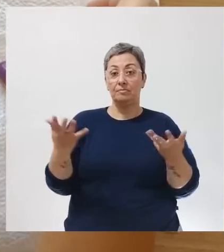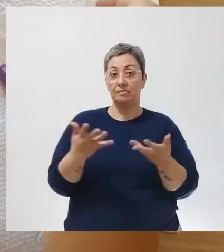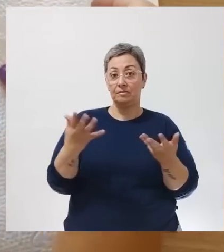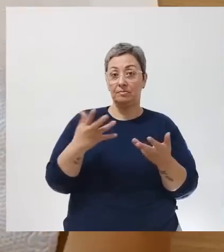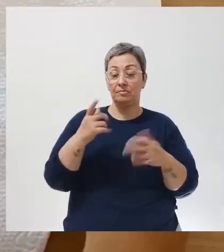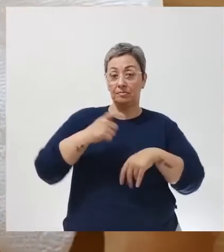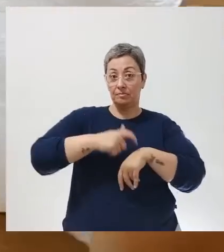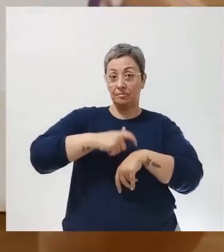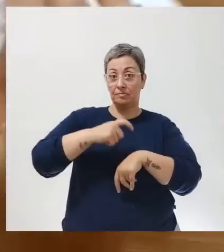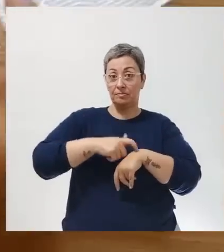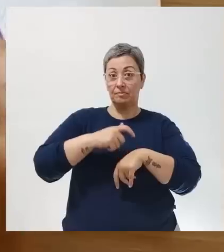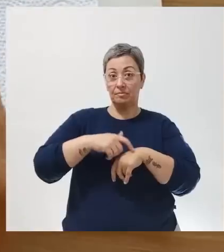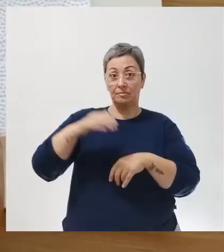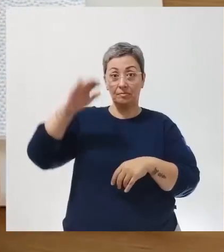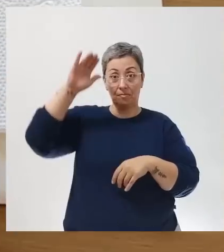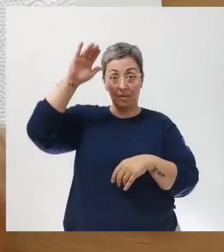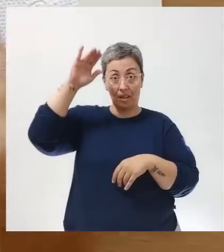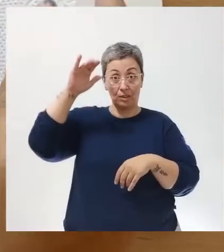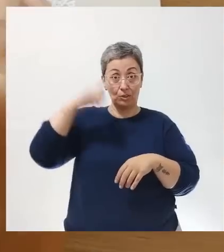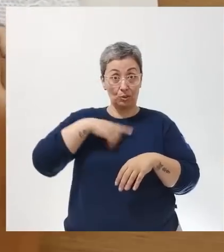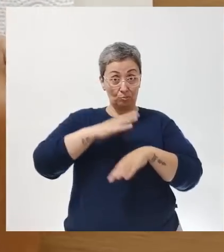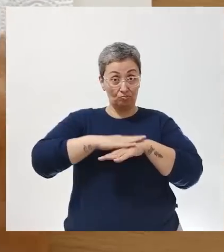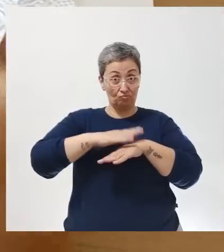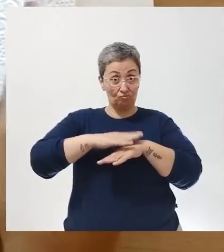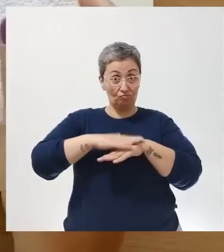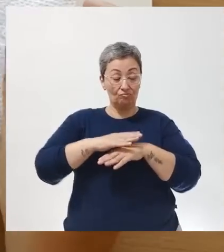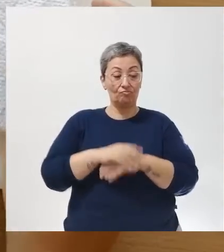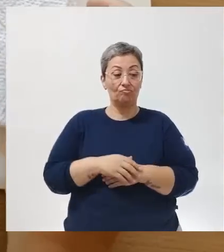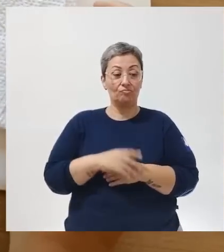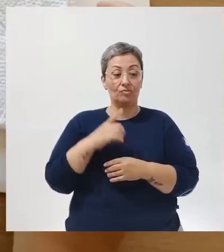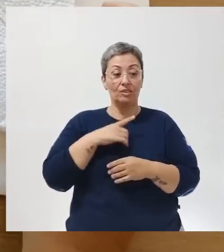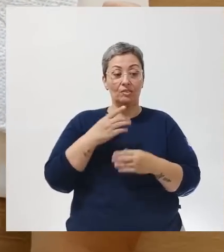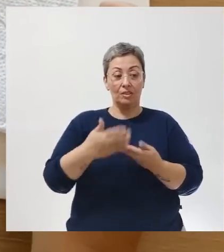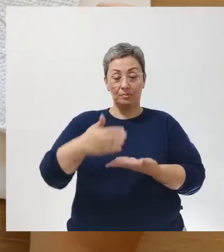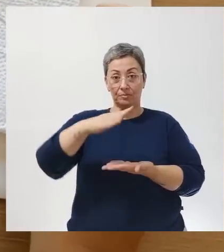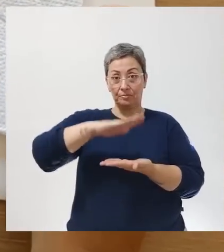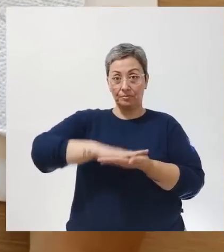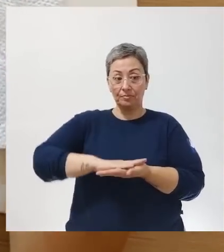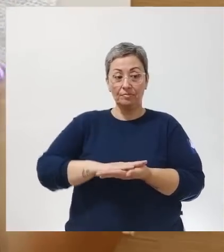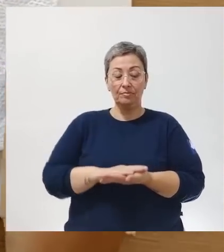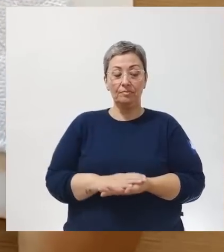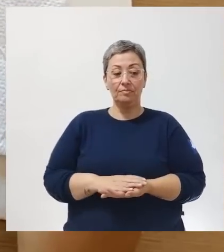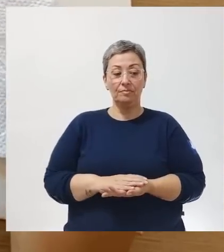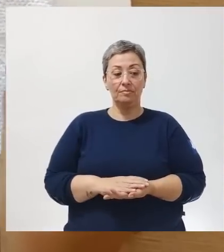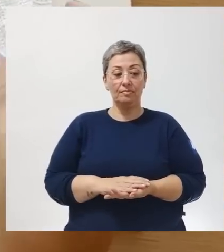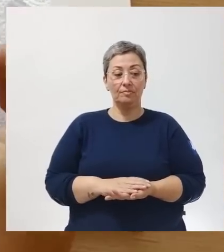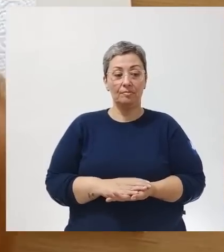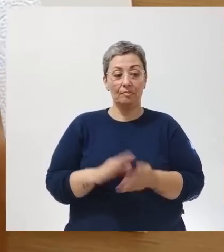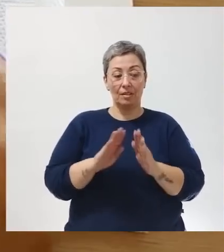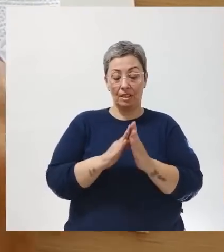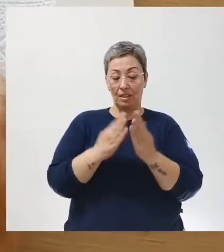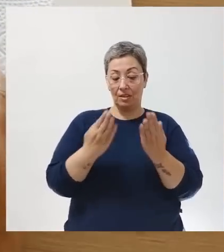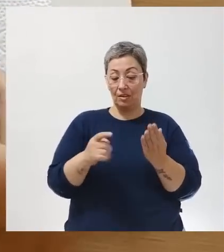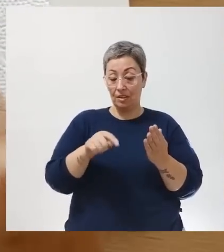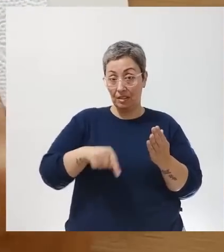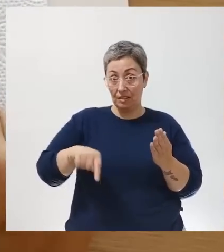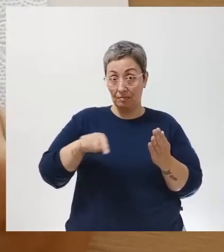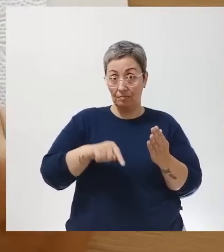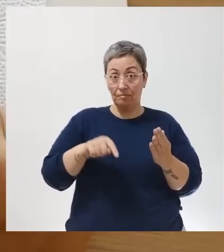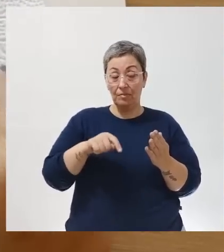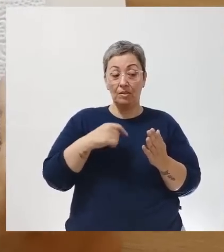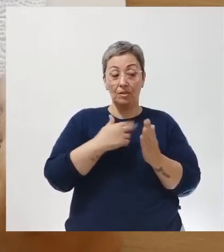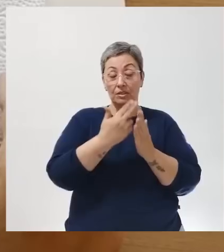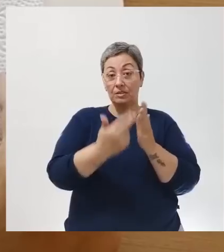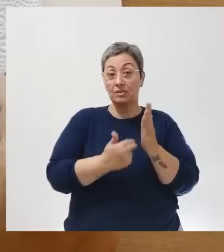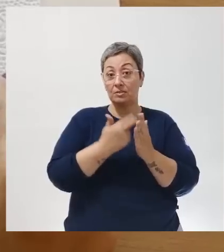Agora é a hora que o adulto entra em cena. Dobra a folha. Aqui embaixo nós